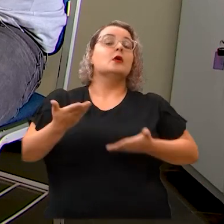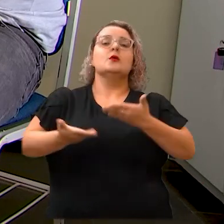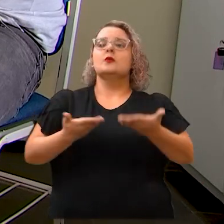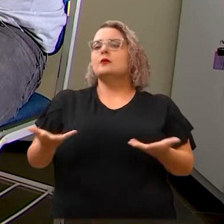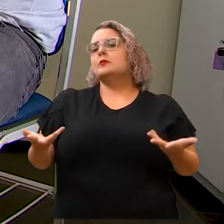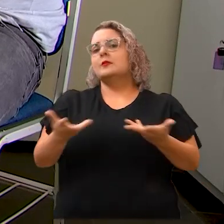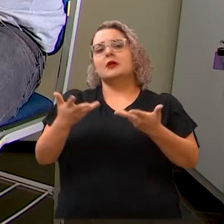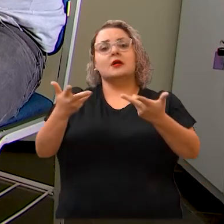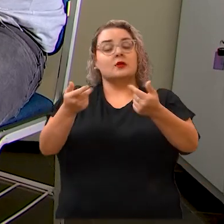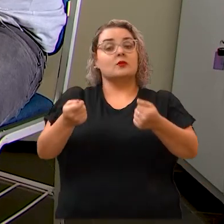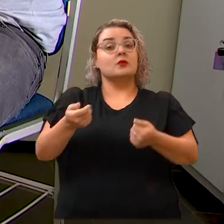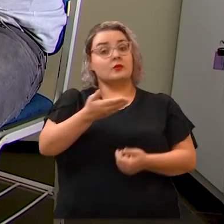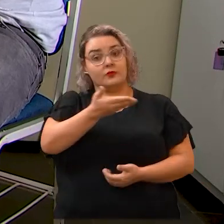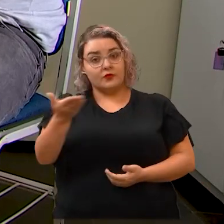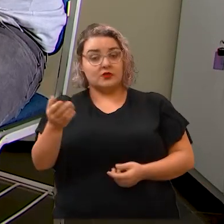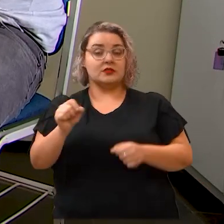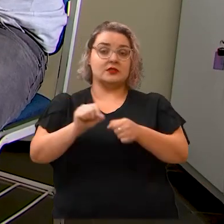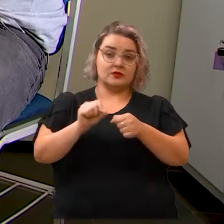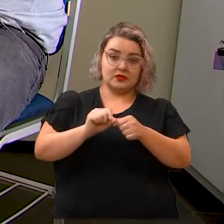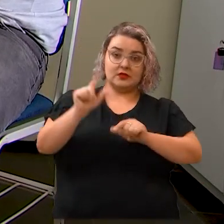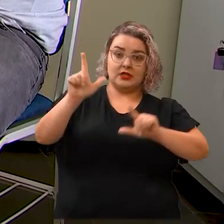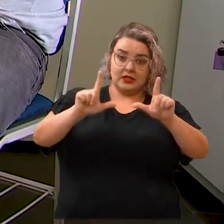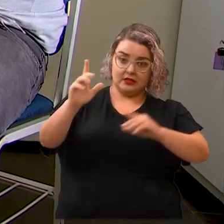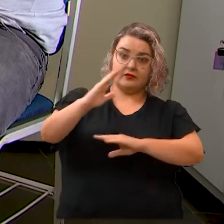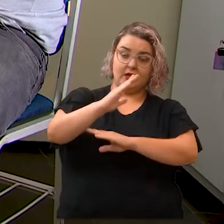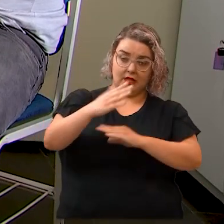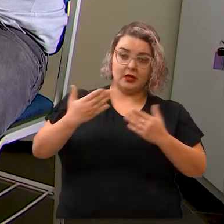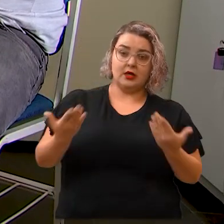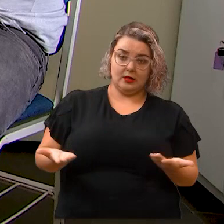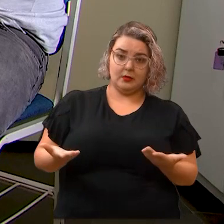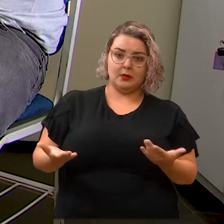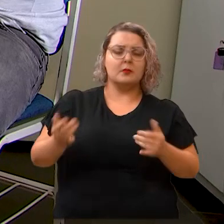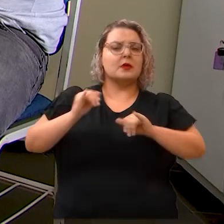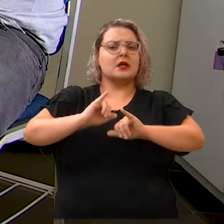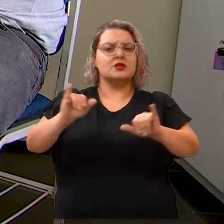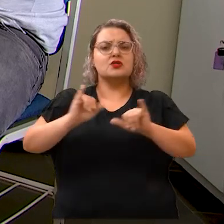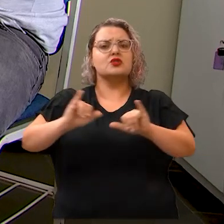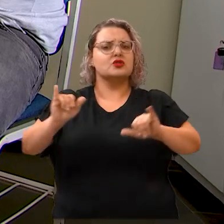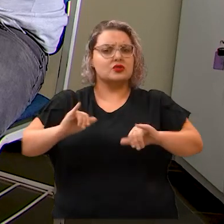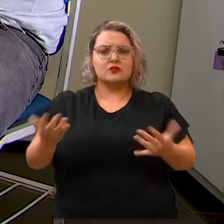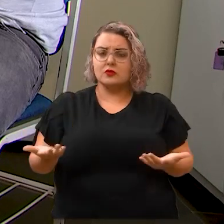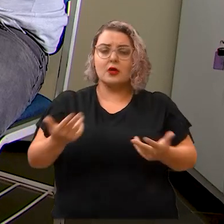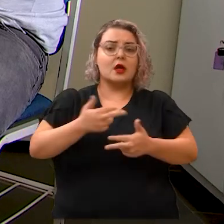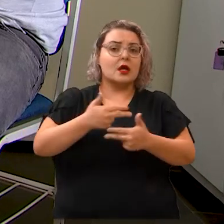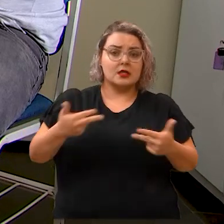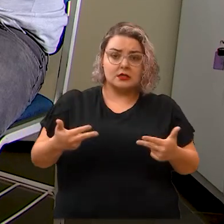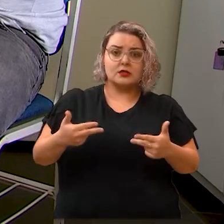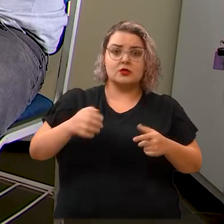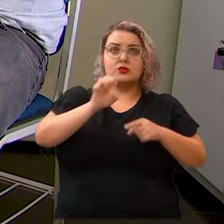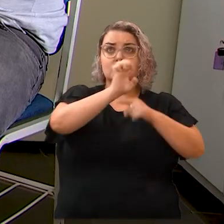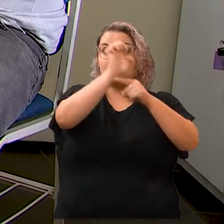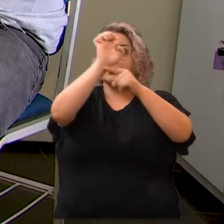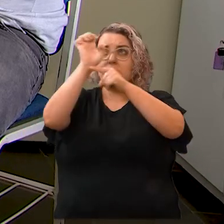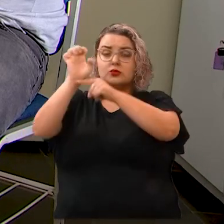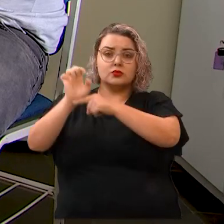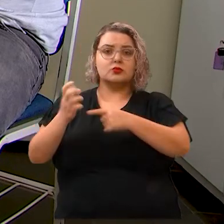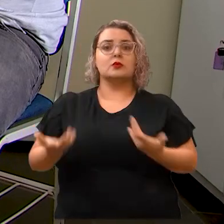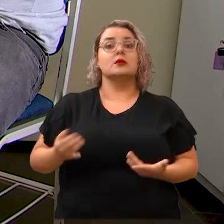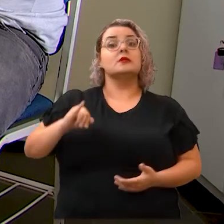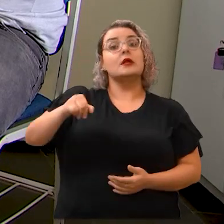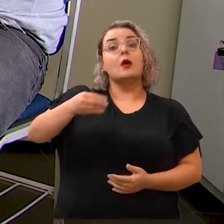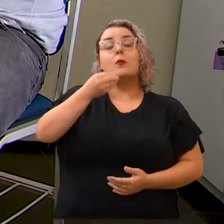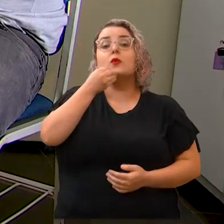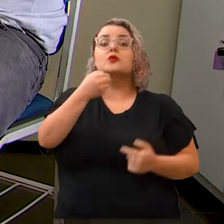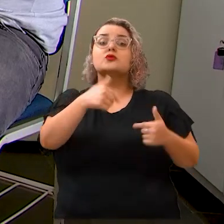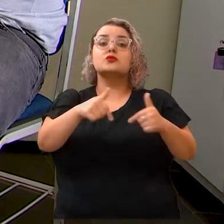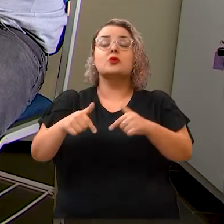extraordinário esse que vocês fazem da TV Câmara para divulgar essas coisas do Estado essa oportunidade de